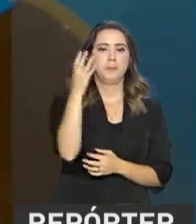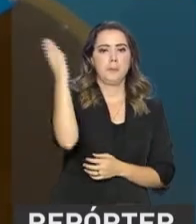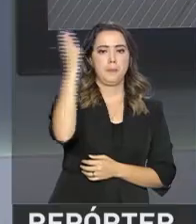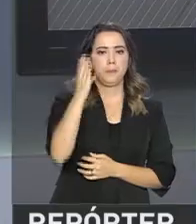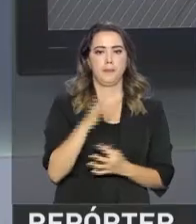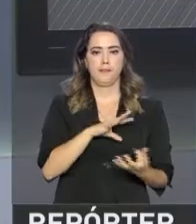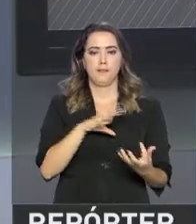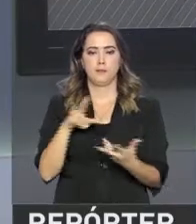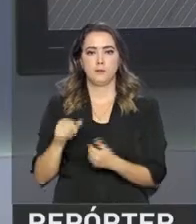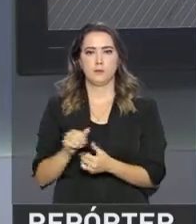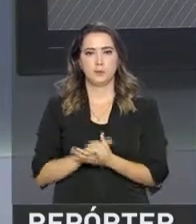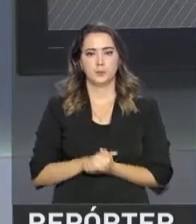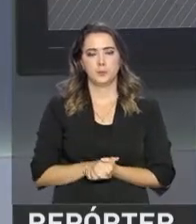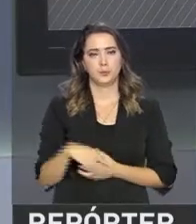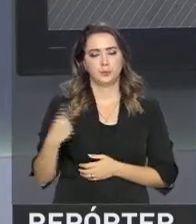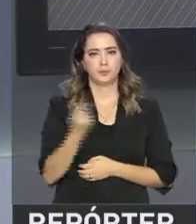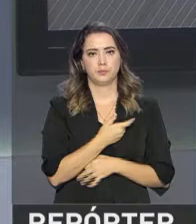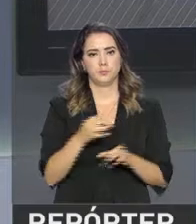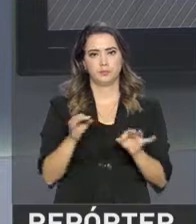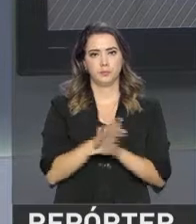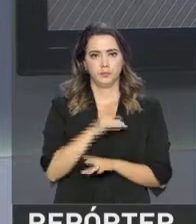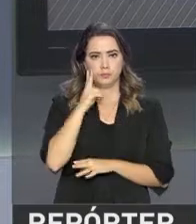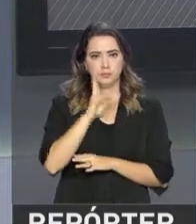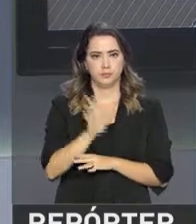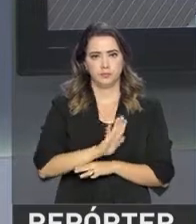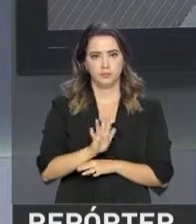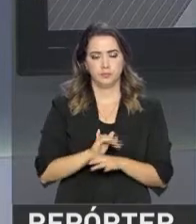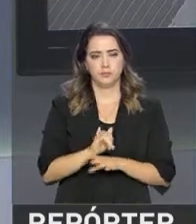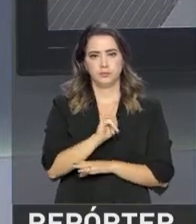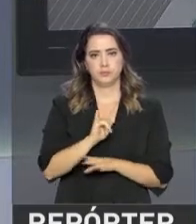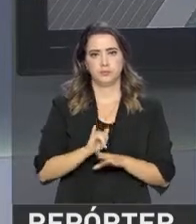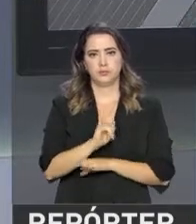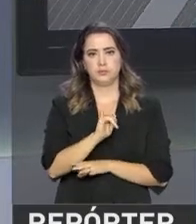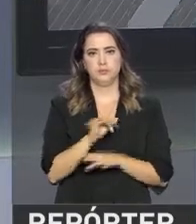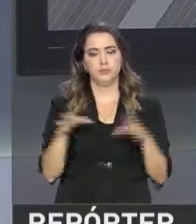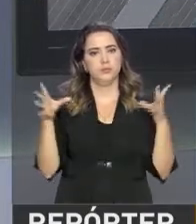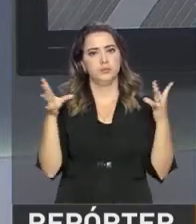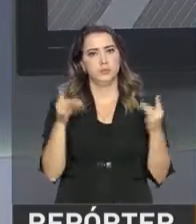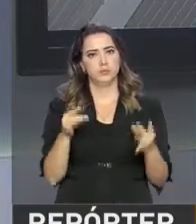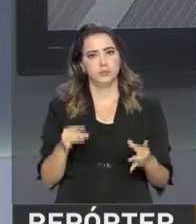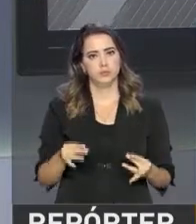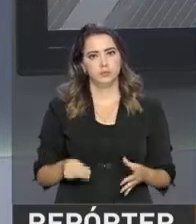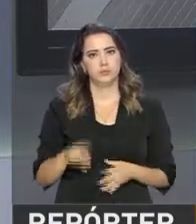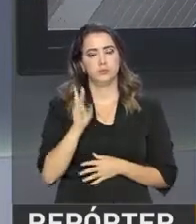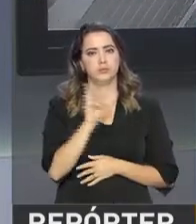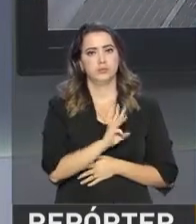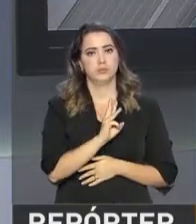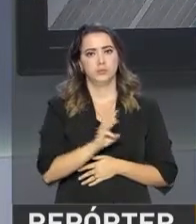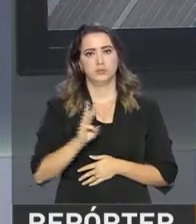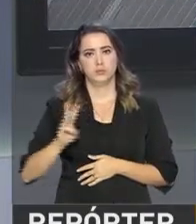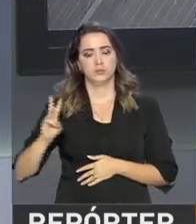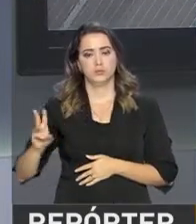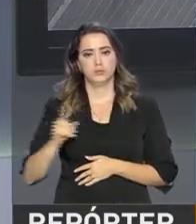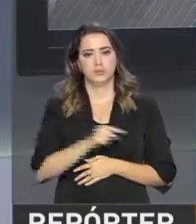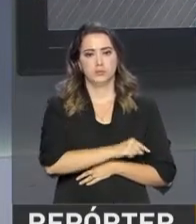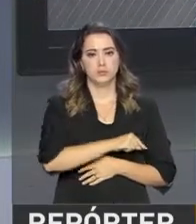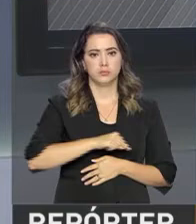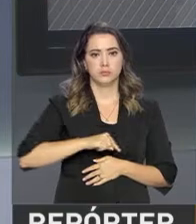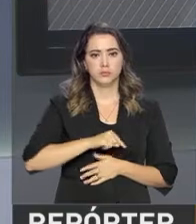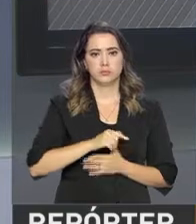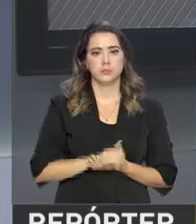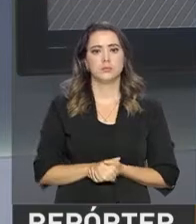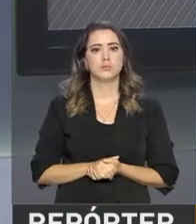mundo. Nós ficamos por aqui. Você pode rever as reportagens no YouTube e toda a nossa programação também está na página